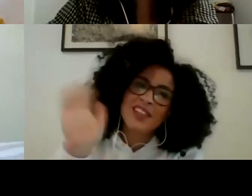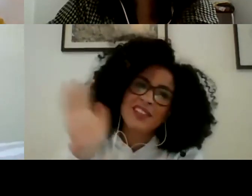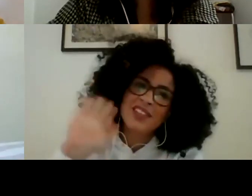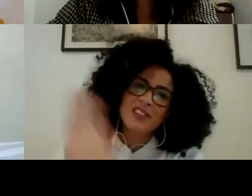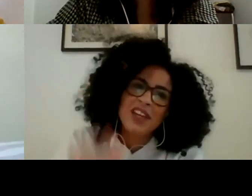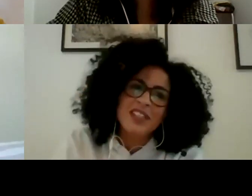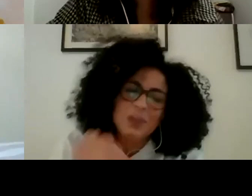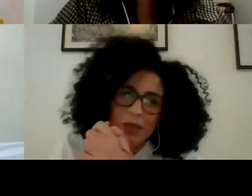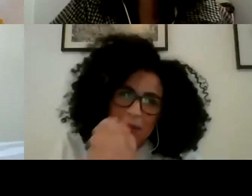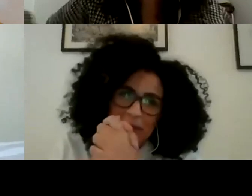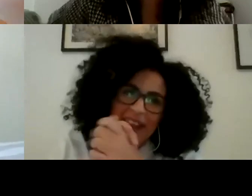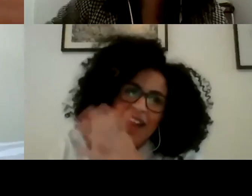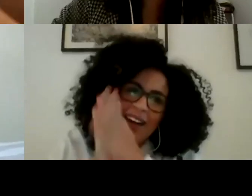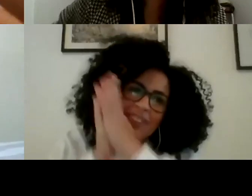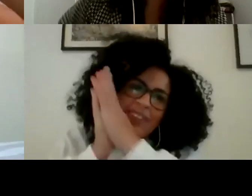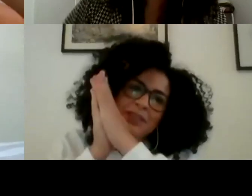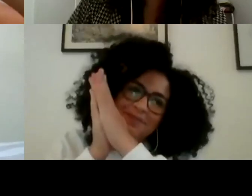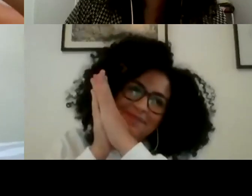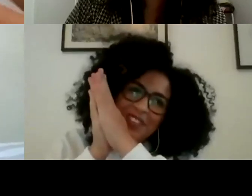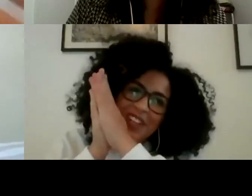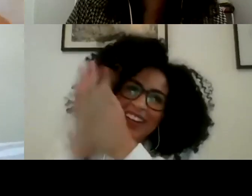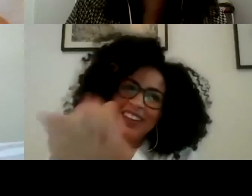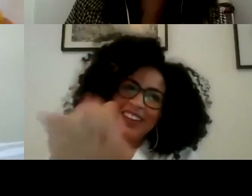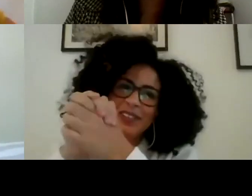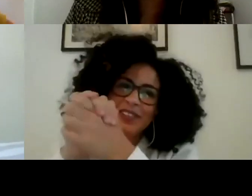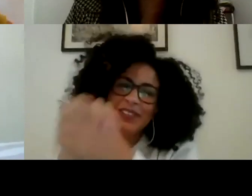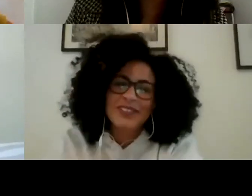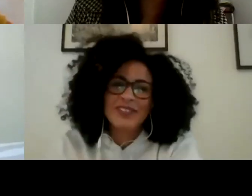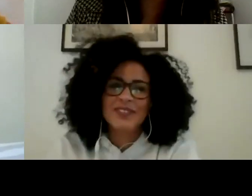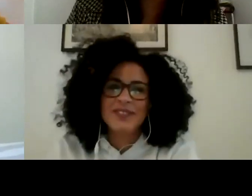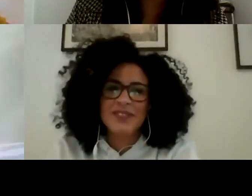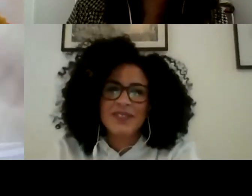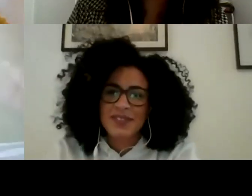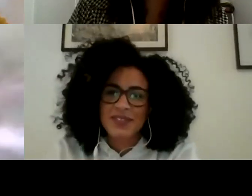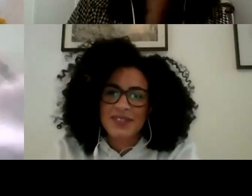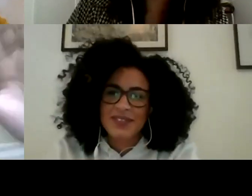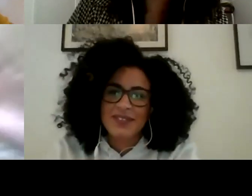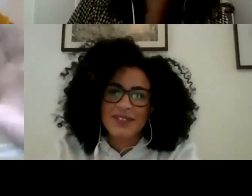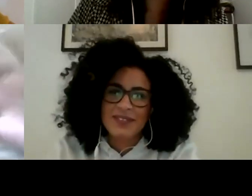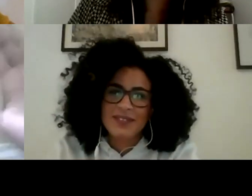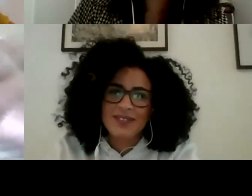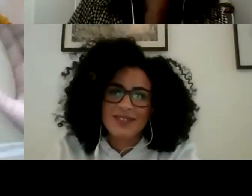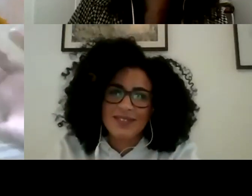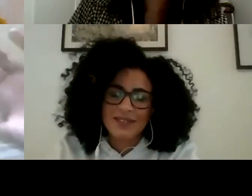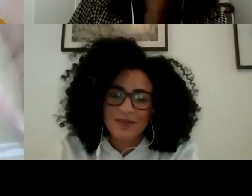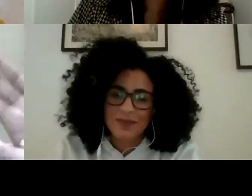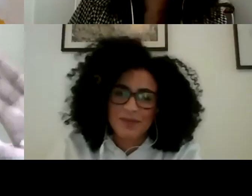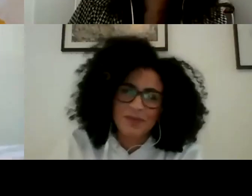Tchau, tchau, Obrigada, gente. Tchau, gente. Obrigada, Foi um prazer. Tchau, até. Tchau.